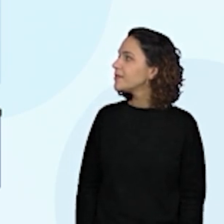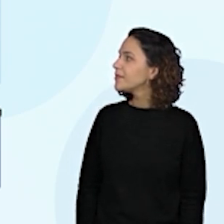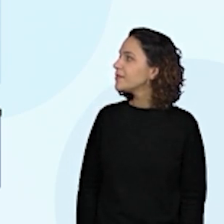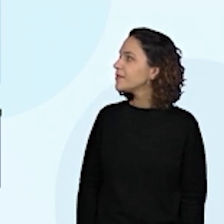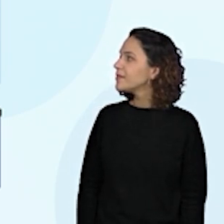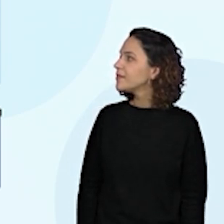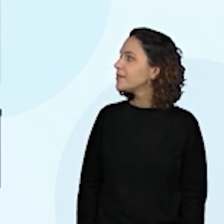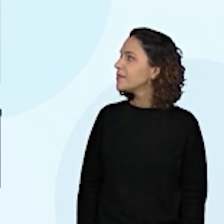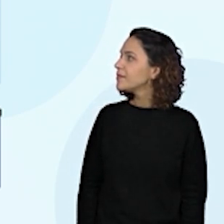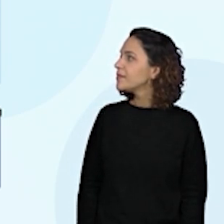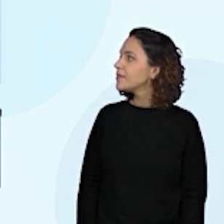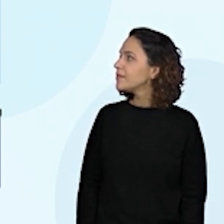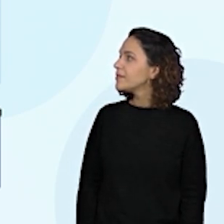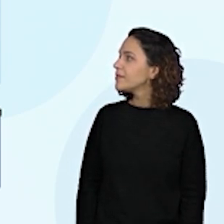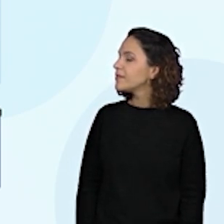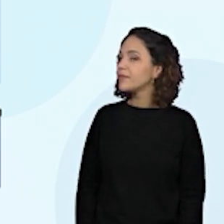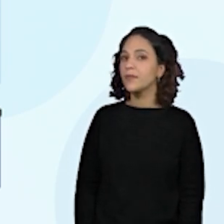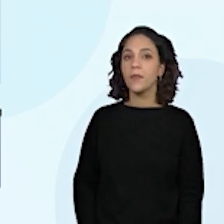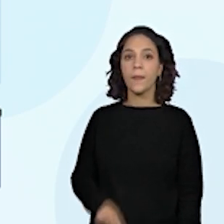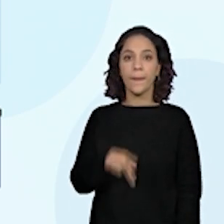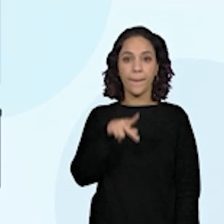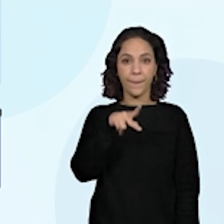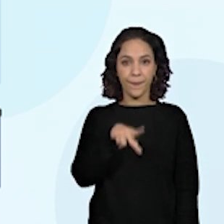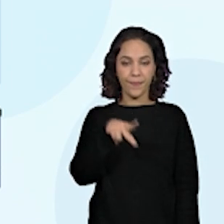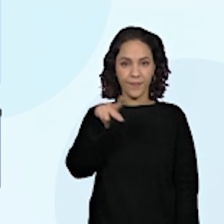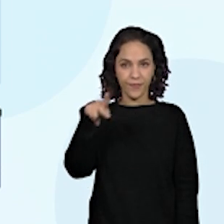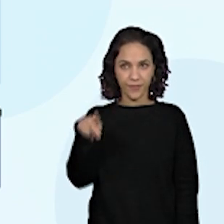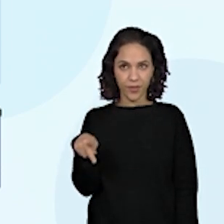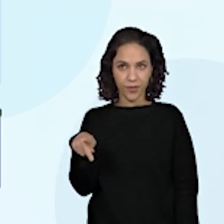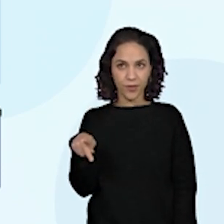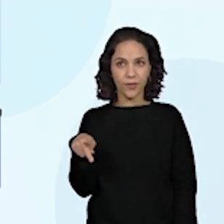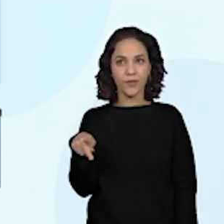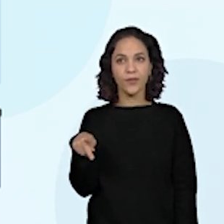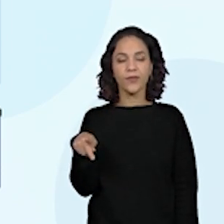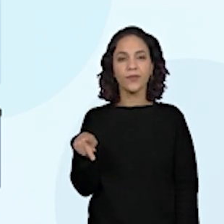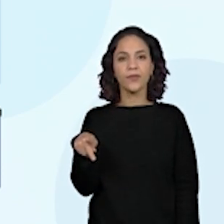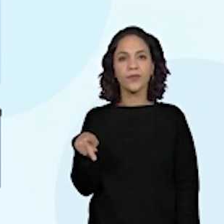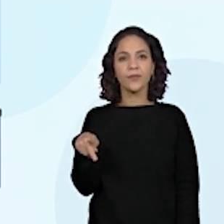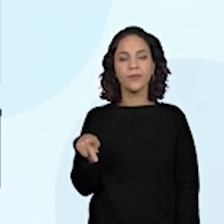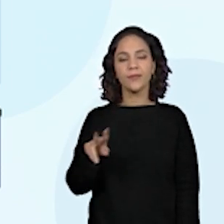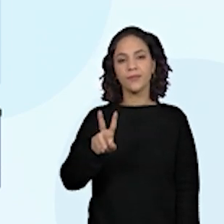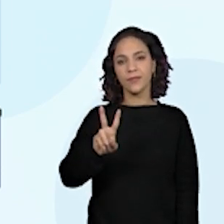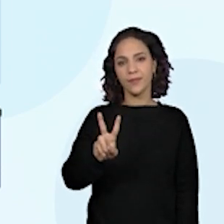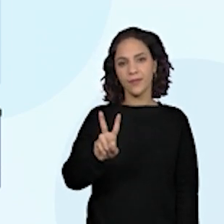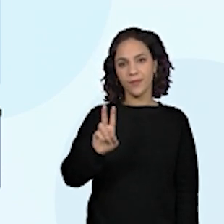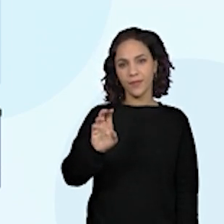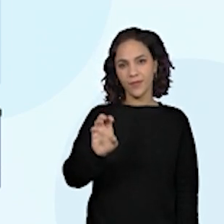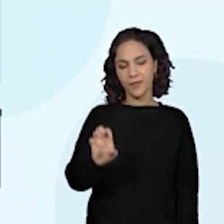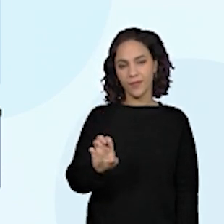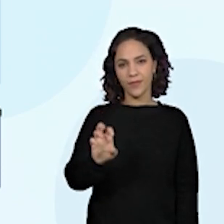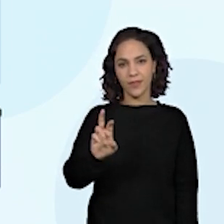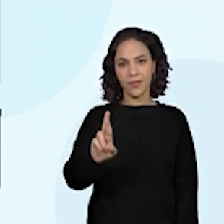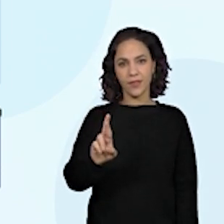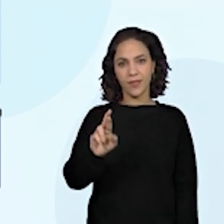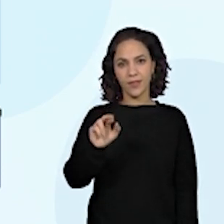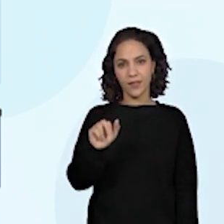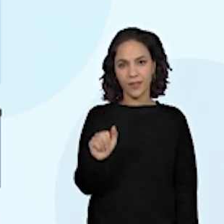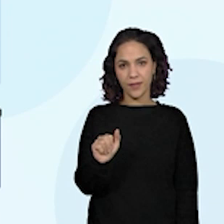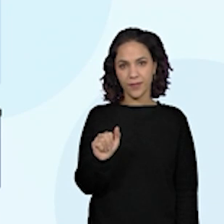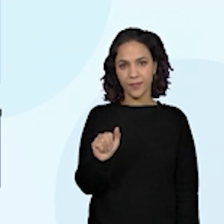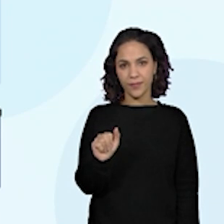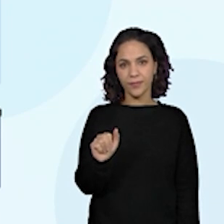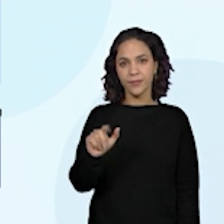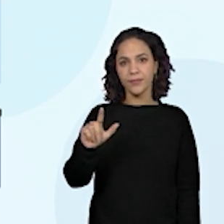B. A professora dessa turma é a Vera Lúcia.